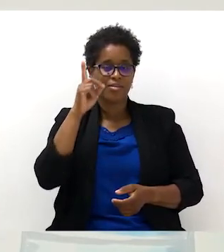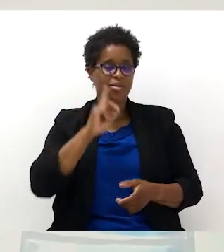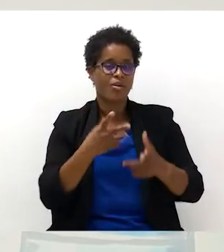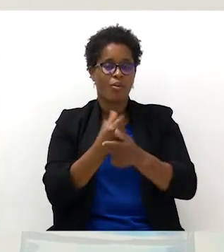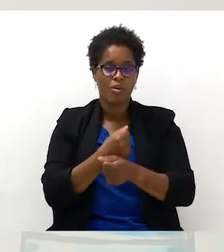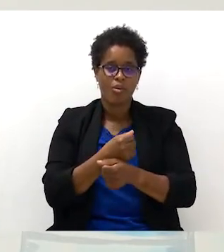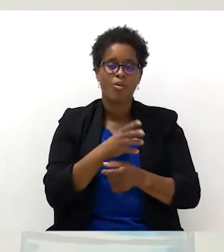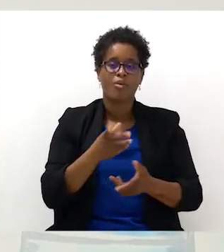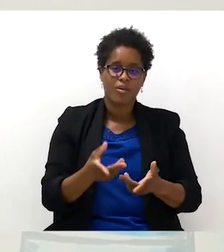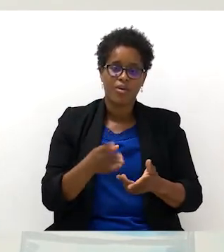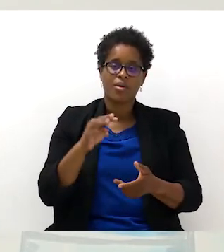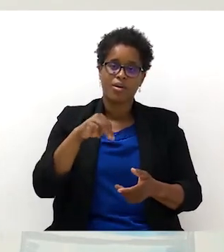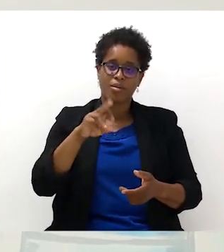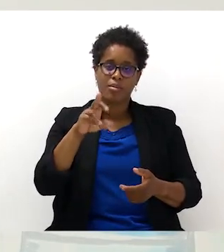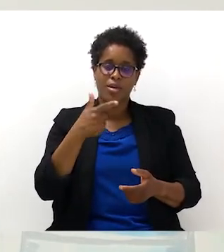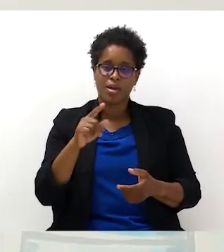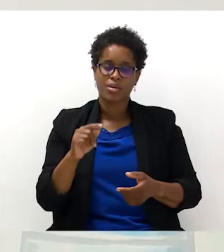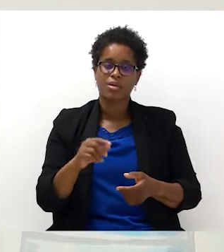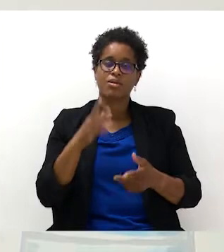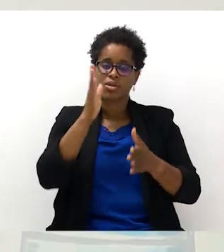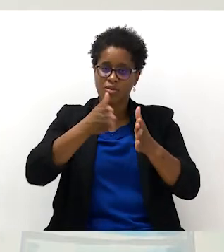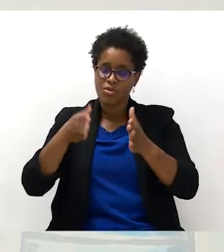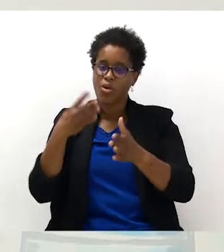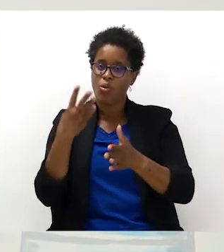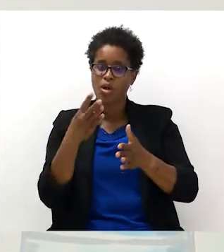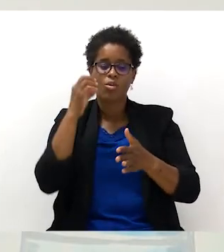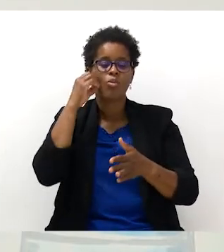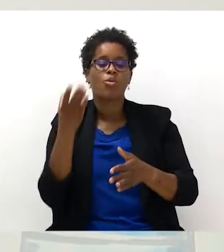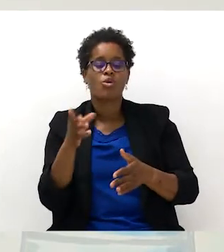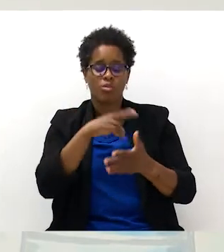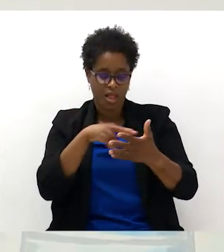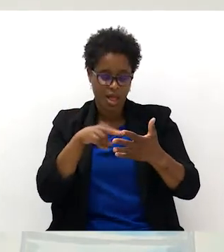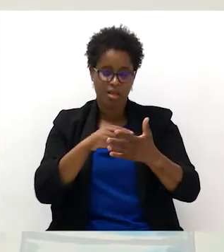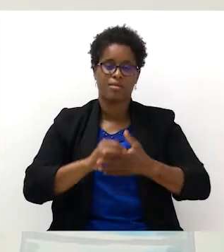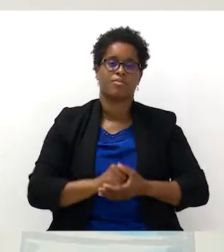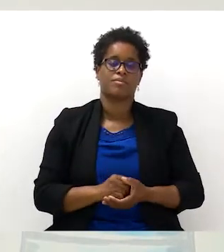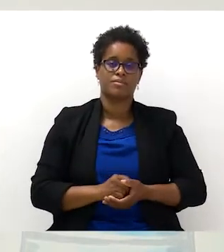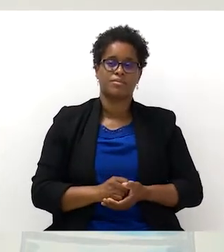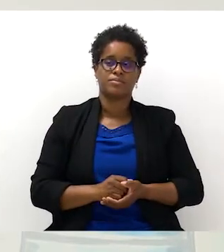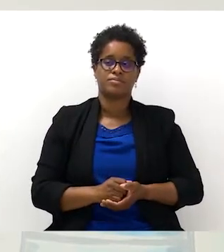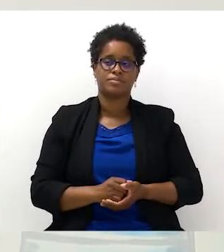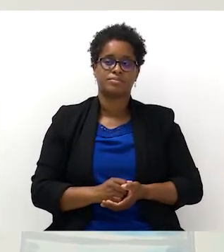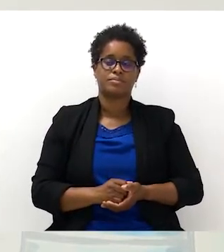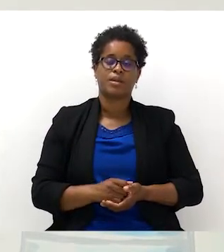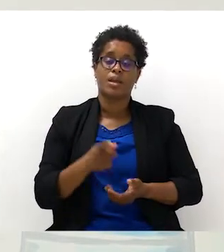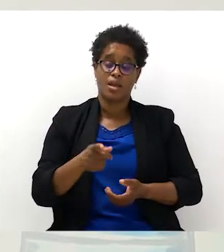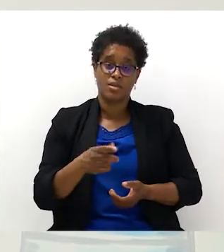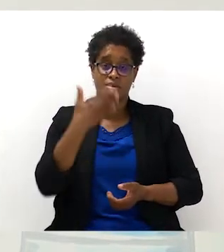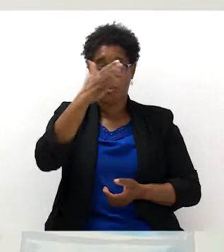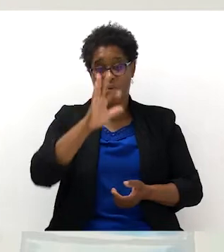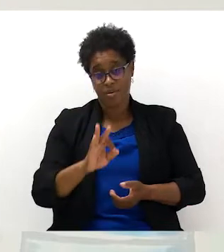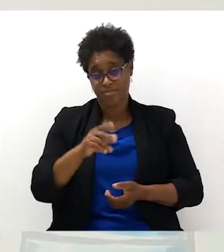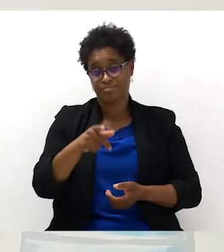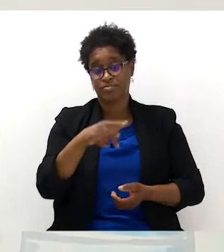está dividido em 4 partes. Como é que nós lemos? Esta é a quarta parte